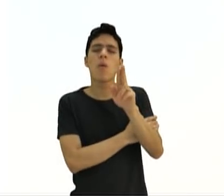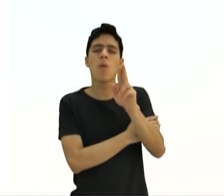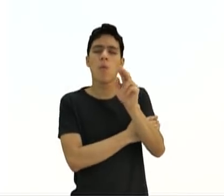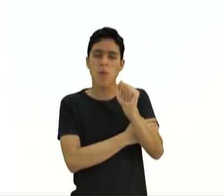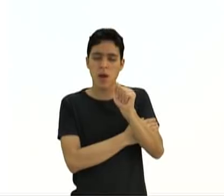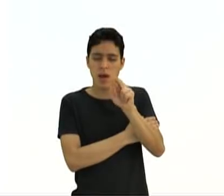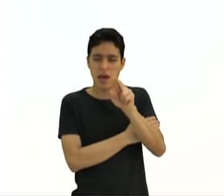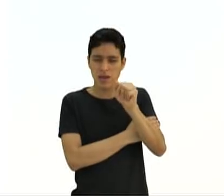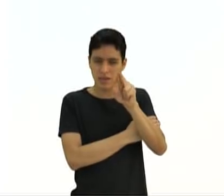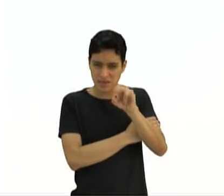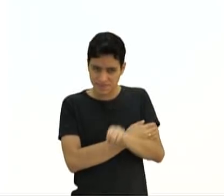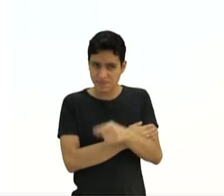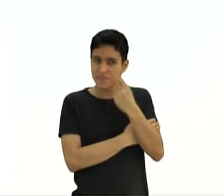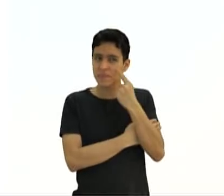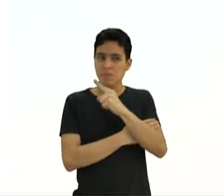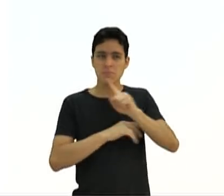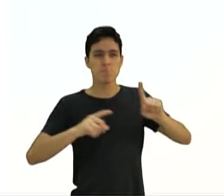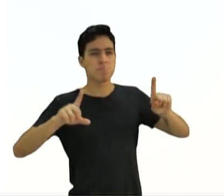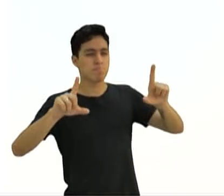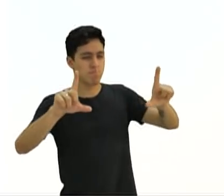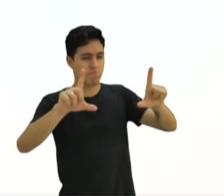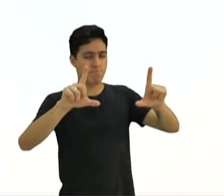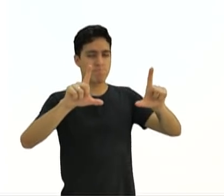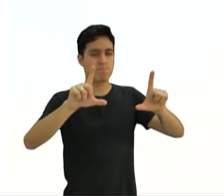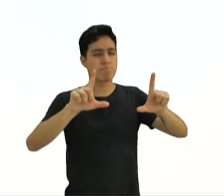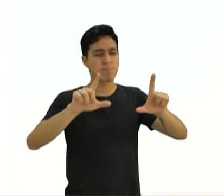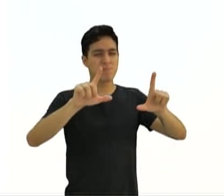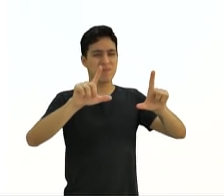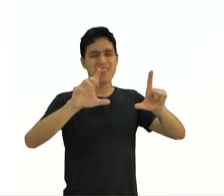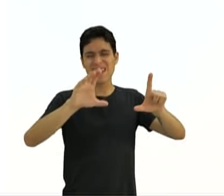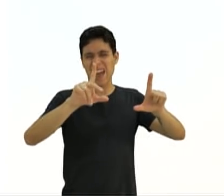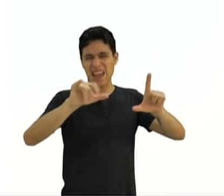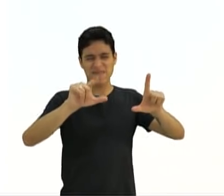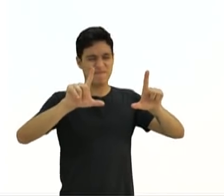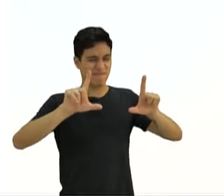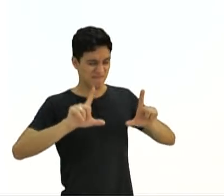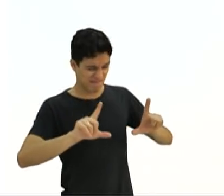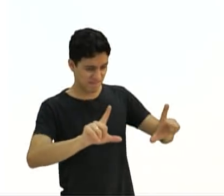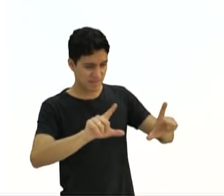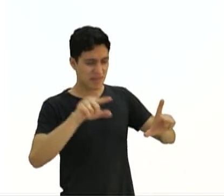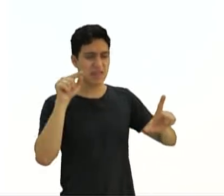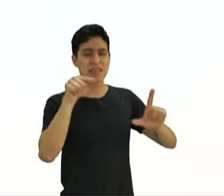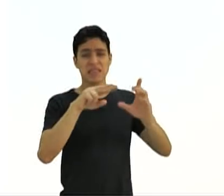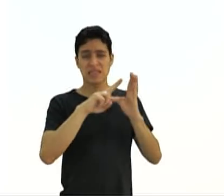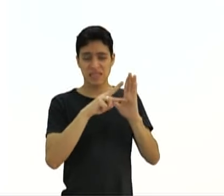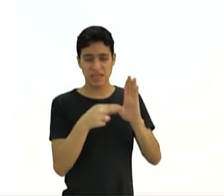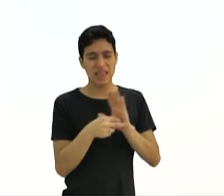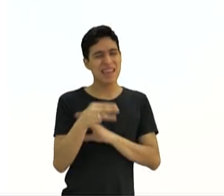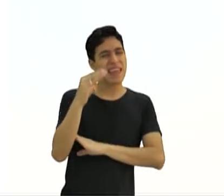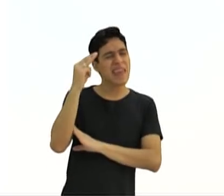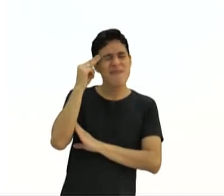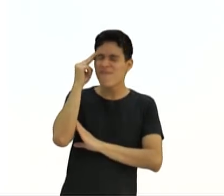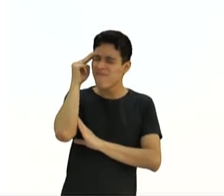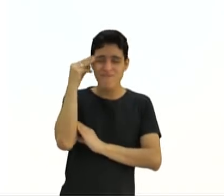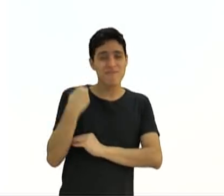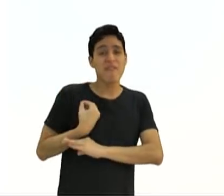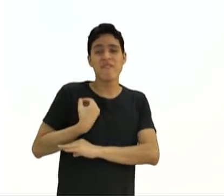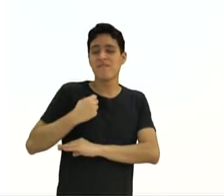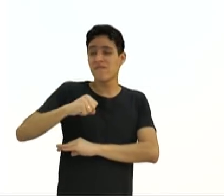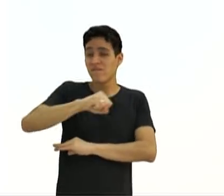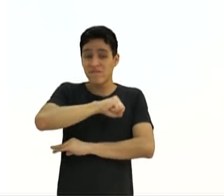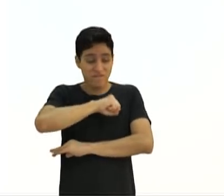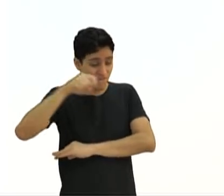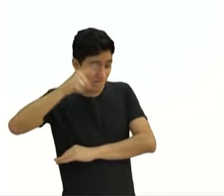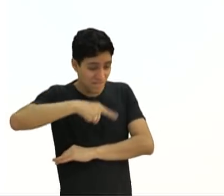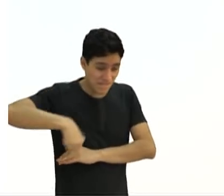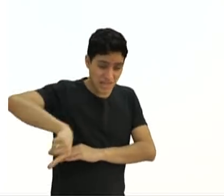né, chamado Nhandê Recoarandu. E ele é a Memória Viva Guarani, então o nome desse álbum